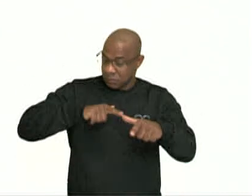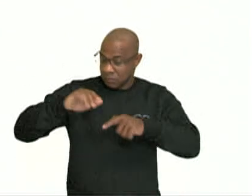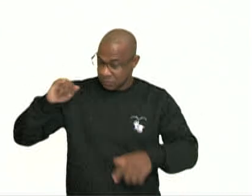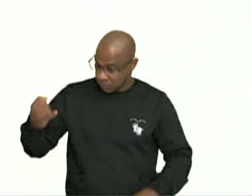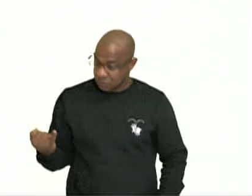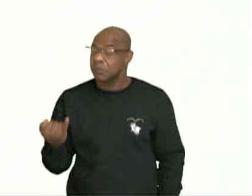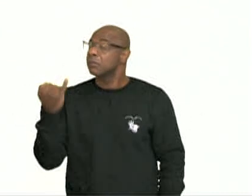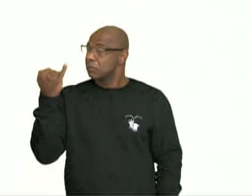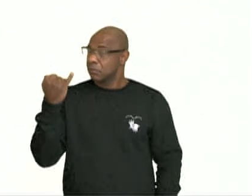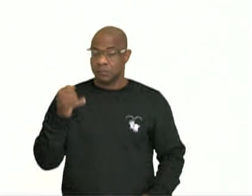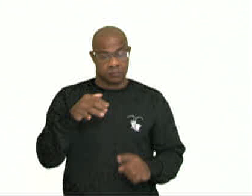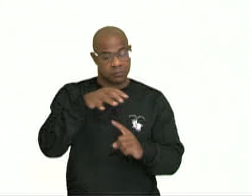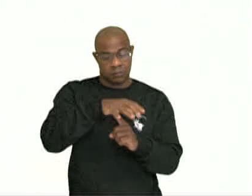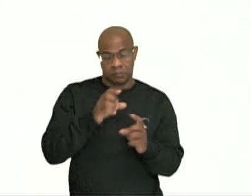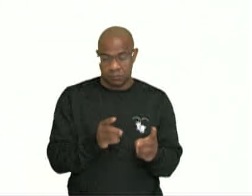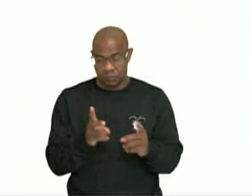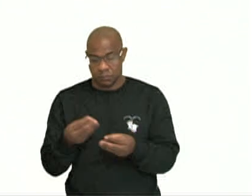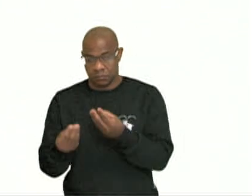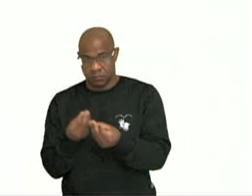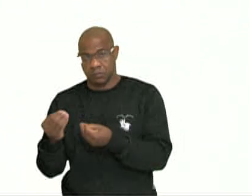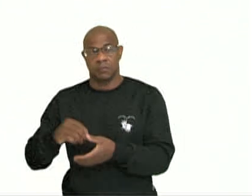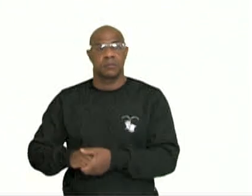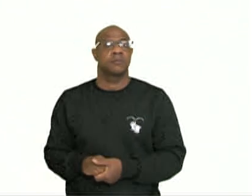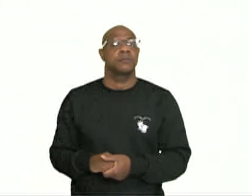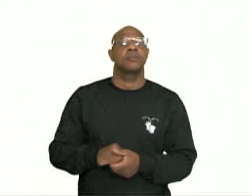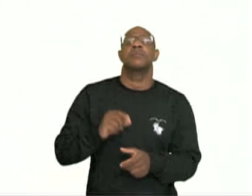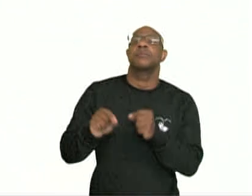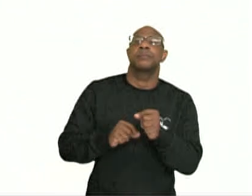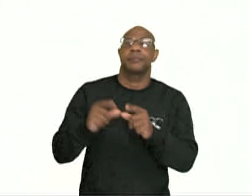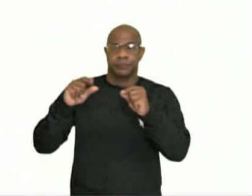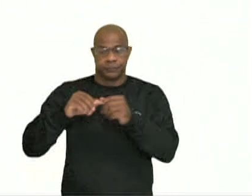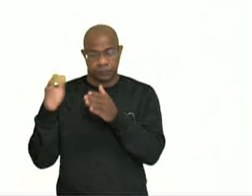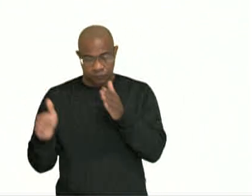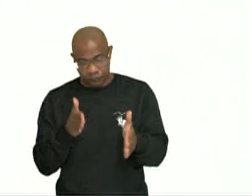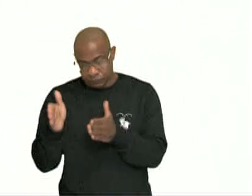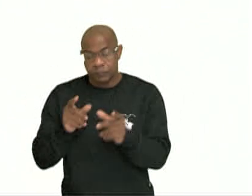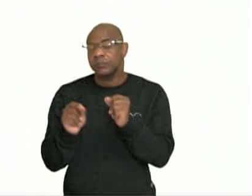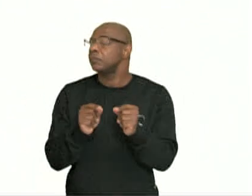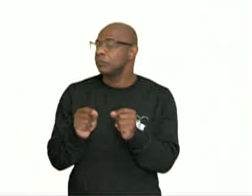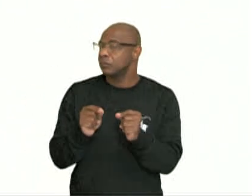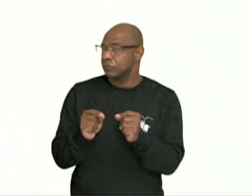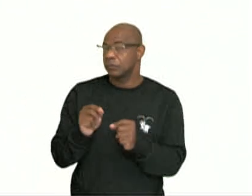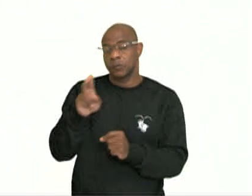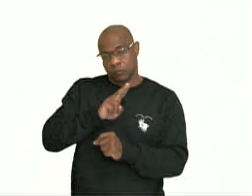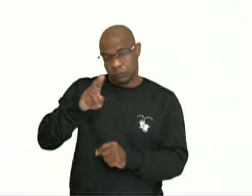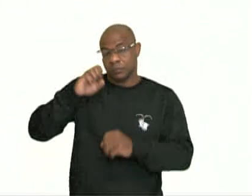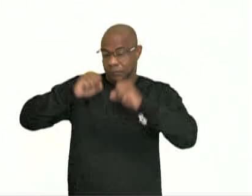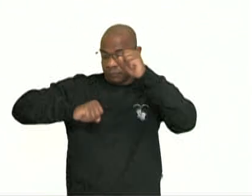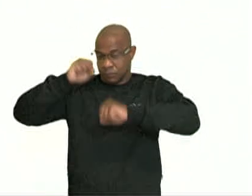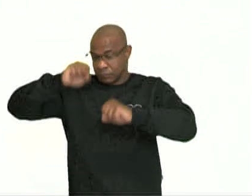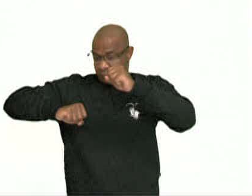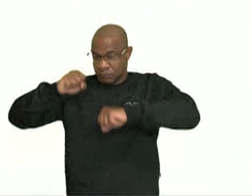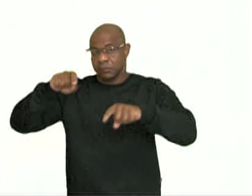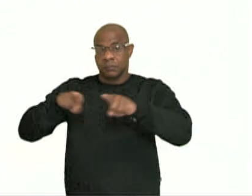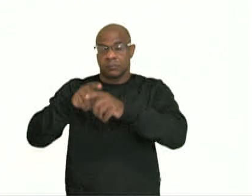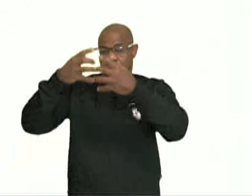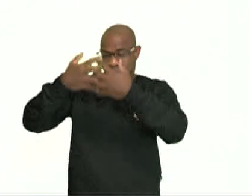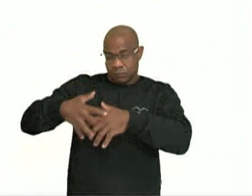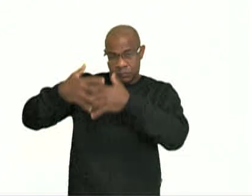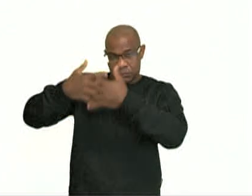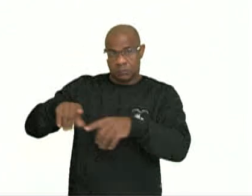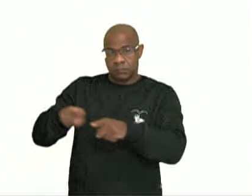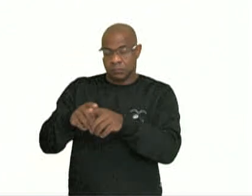baixar cada vez mais os custos da produção? Através do uso de máquinas nas indústrias da burguesia e na formação